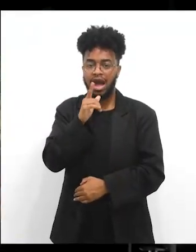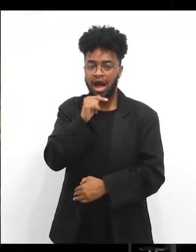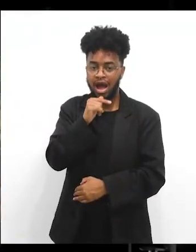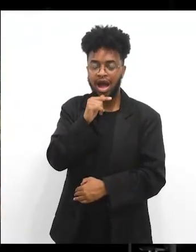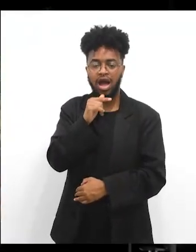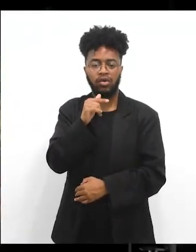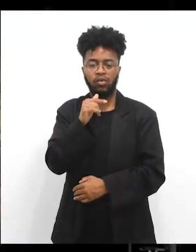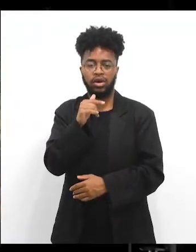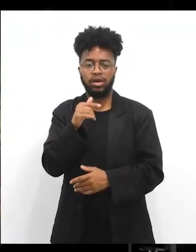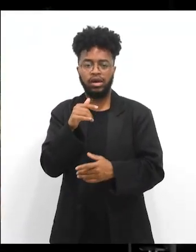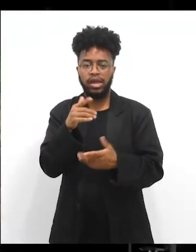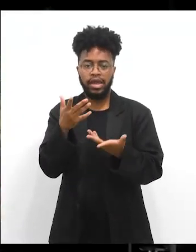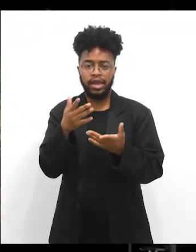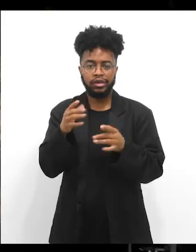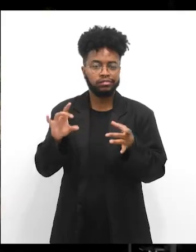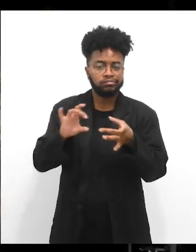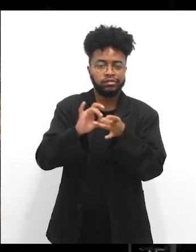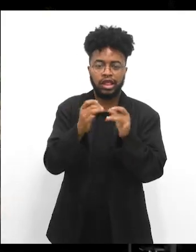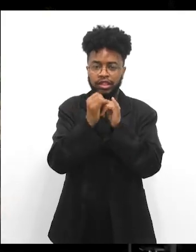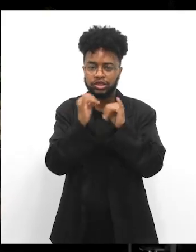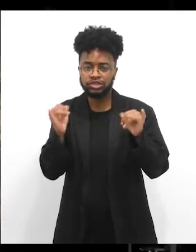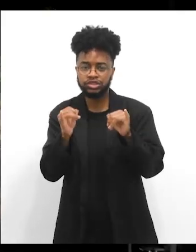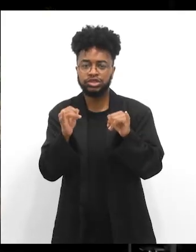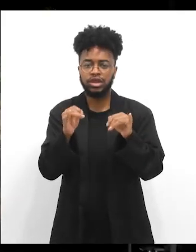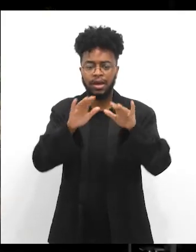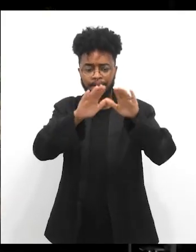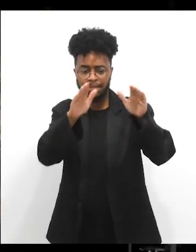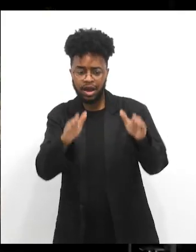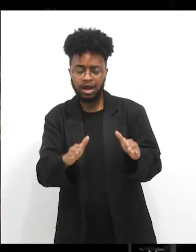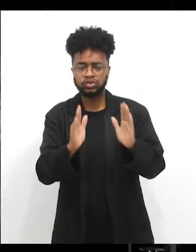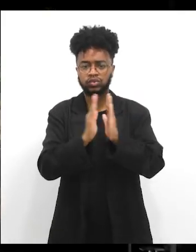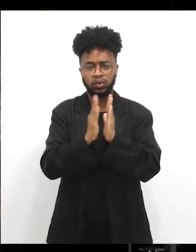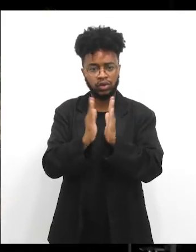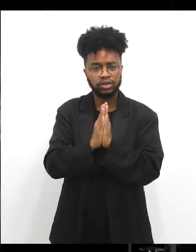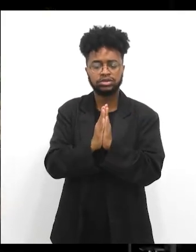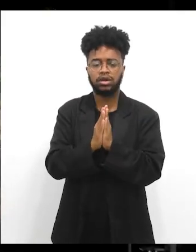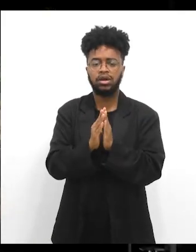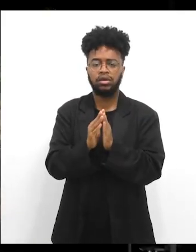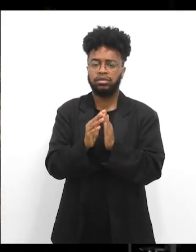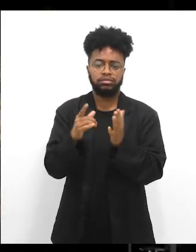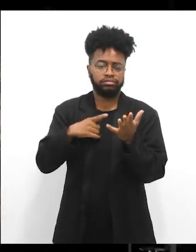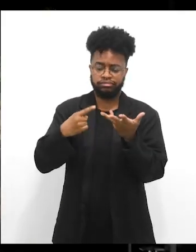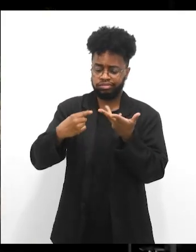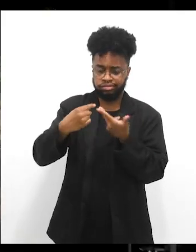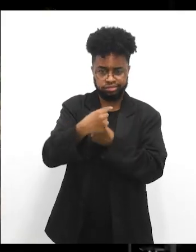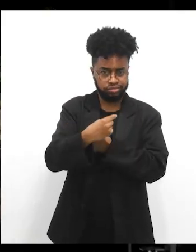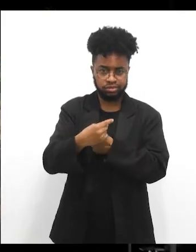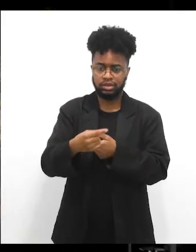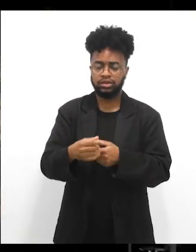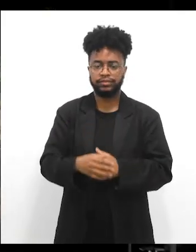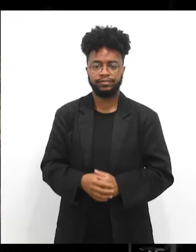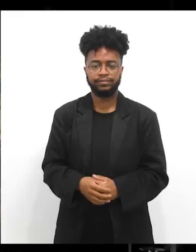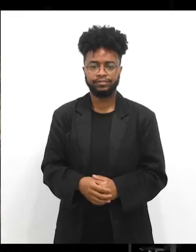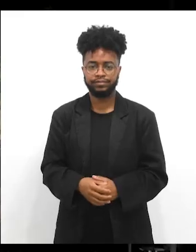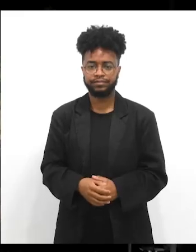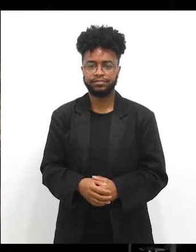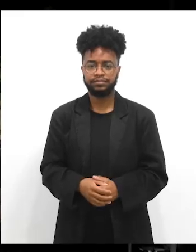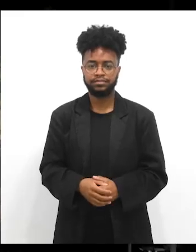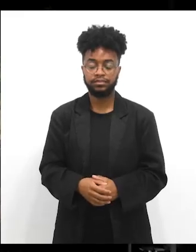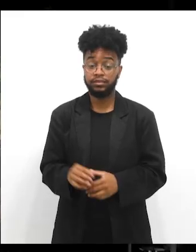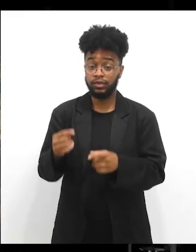Água fluidificada, fluidoterapia em geral, passes, orações, preces individuais,